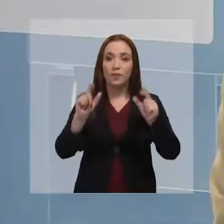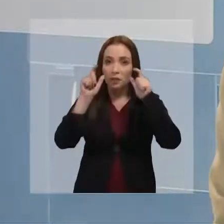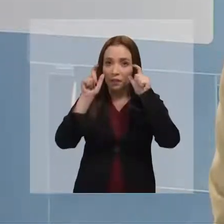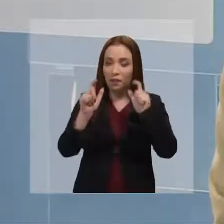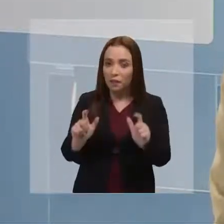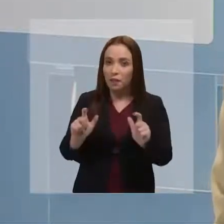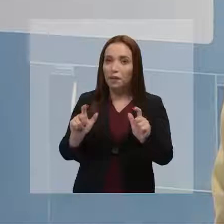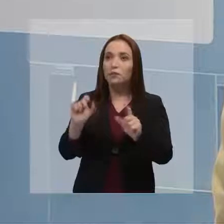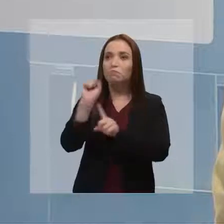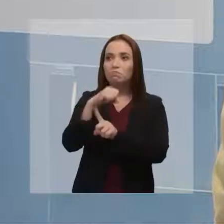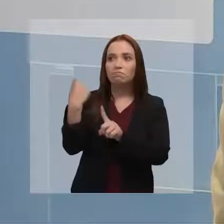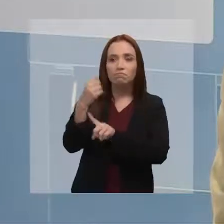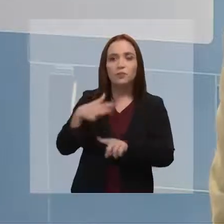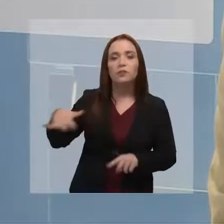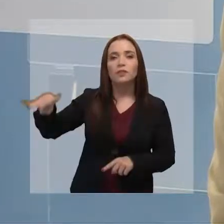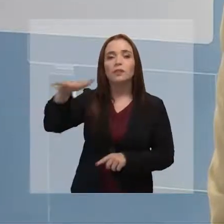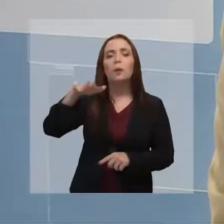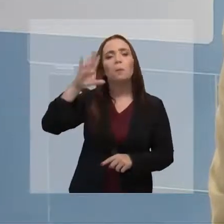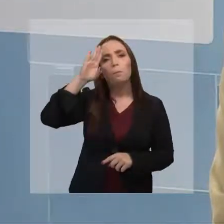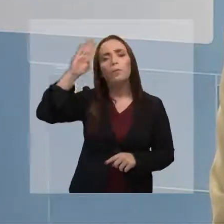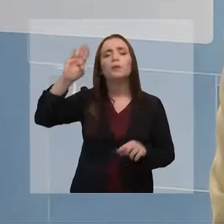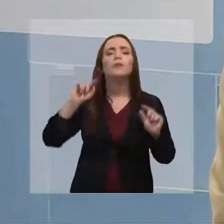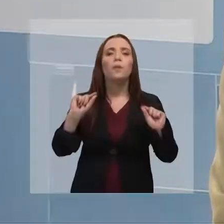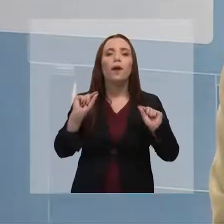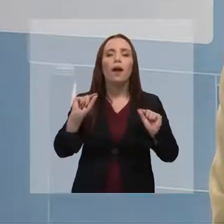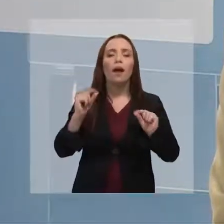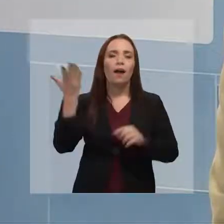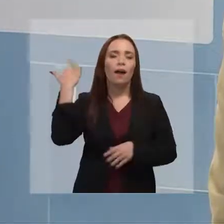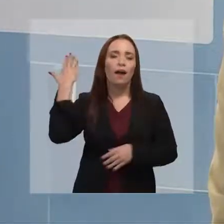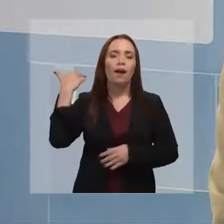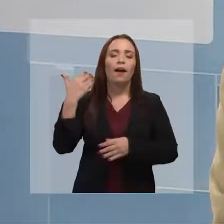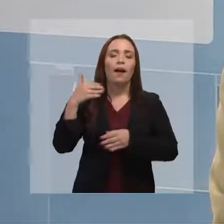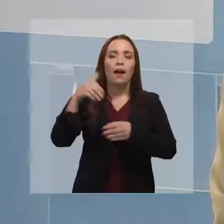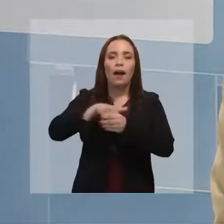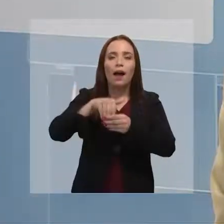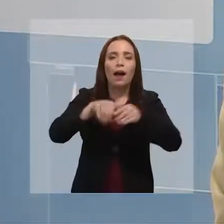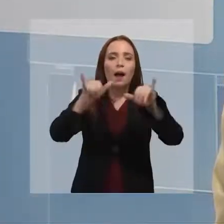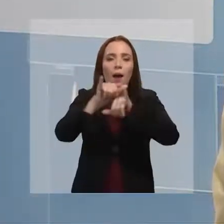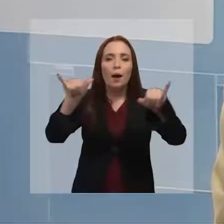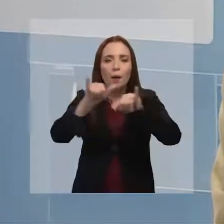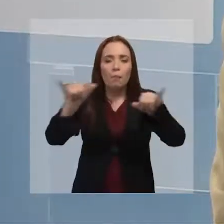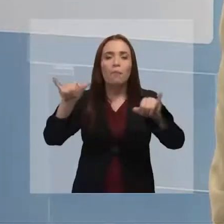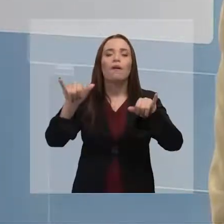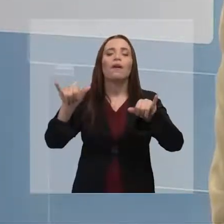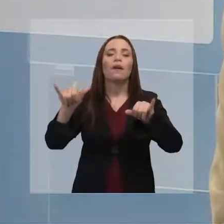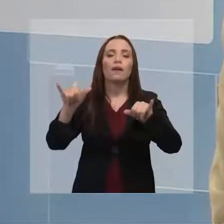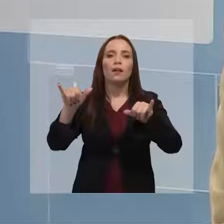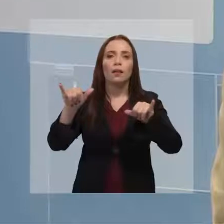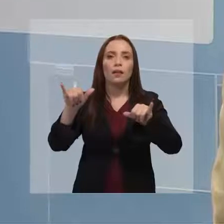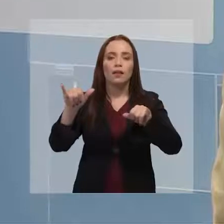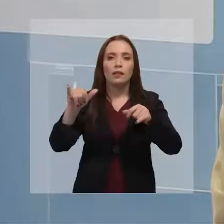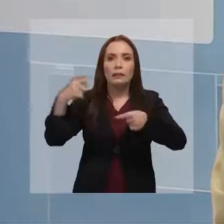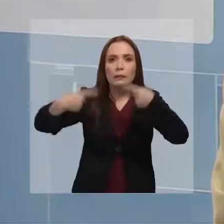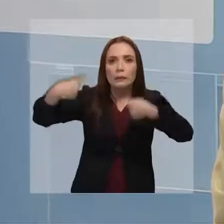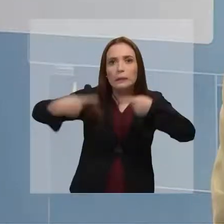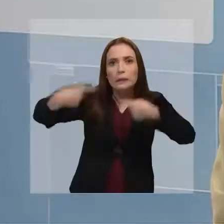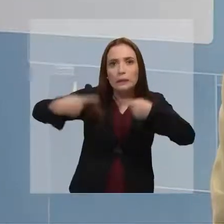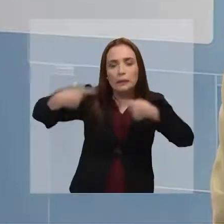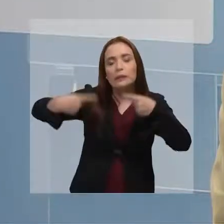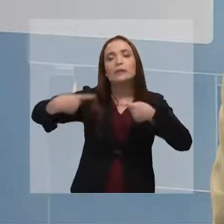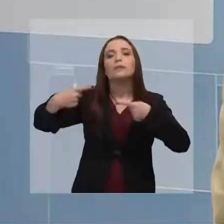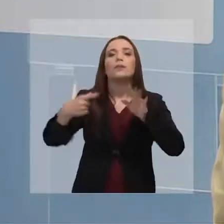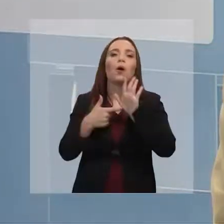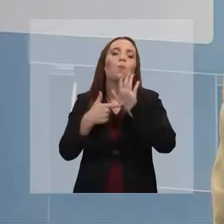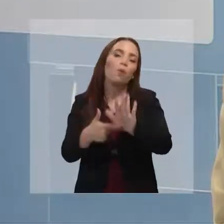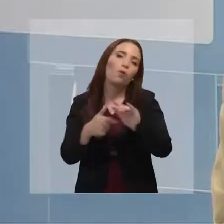de interesse da sociedade, principalmente depois de uma campanha política muito acirrada, de uma expectativa da construção